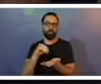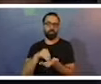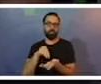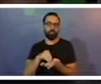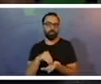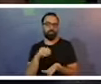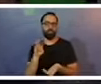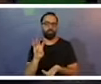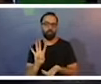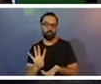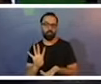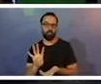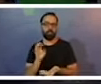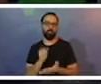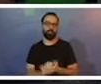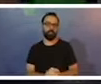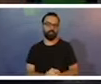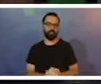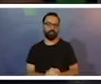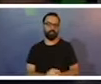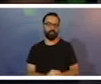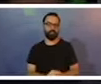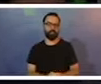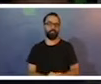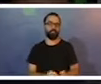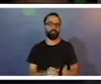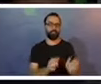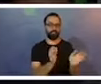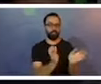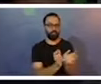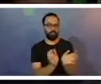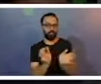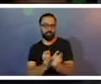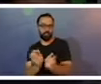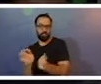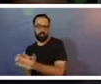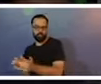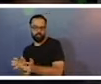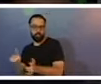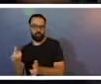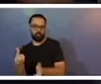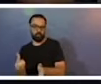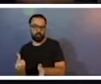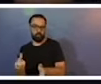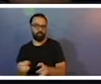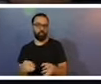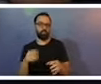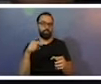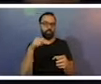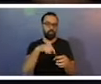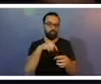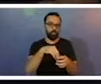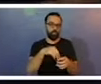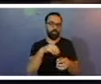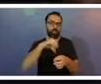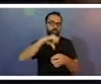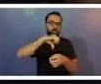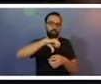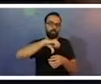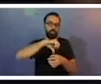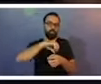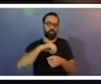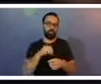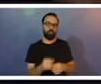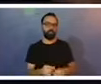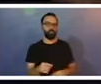seja, 6 grupos de 9 elementos, de 9 unidades, e sobram